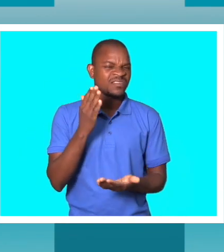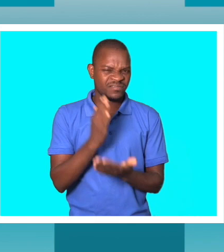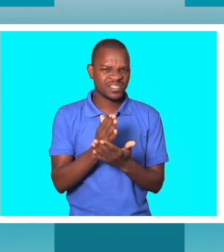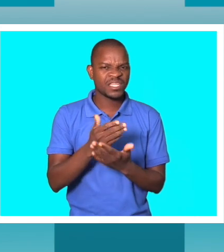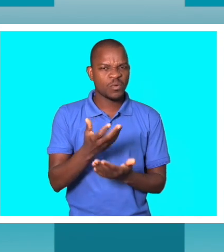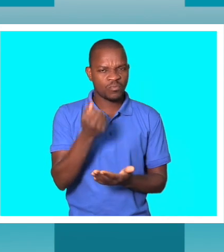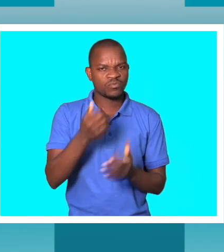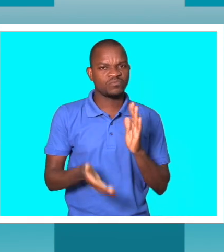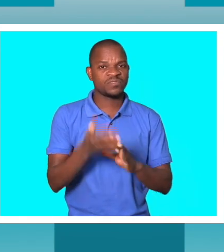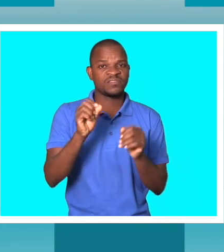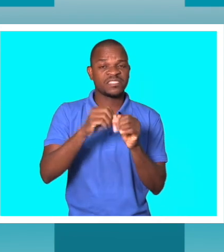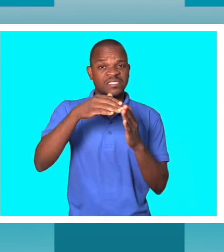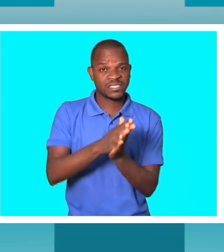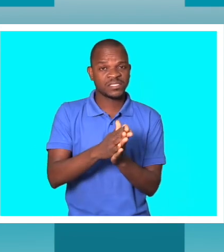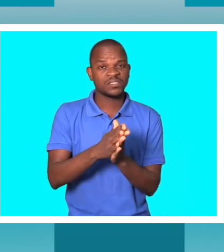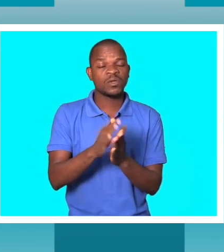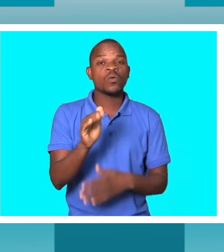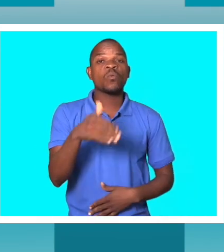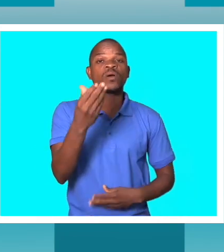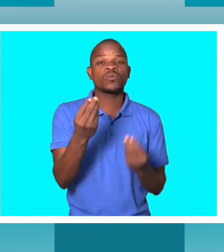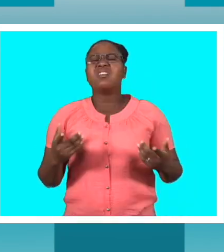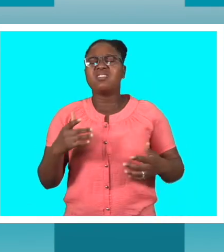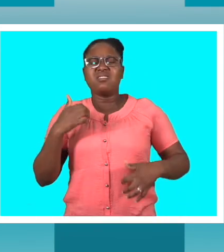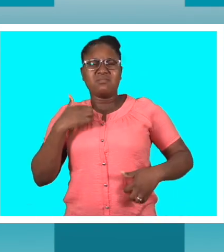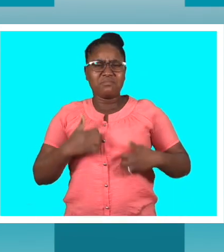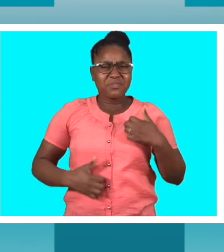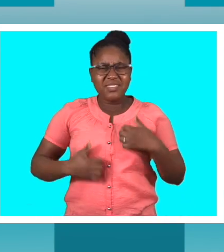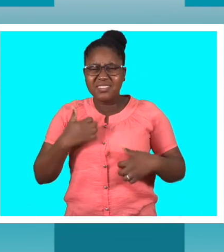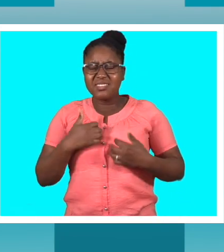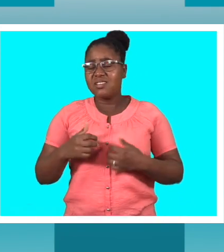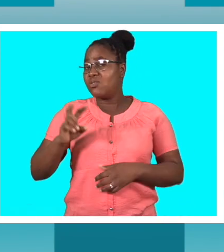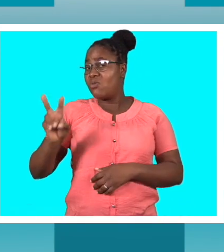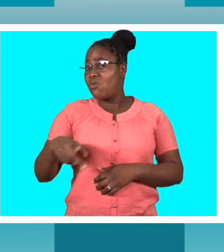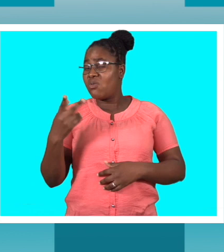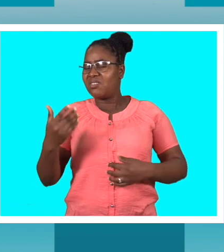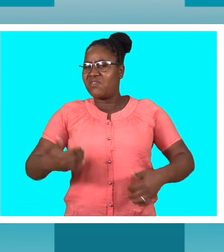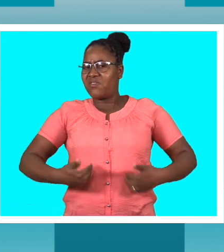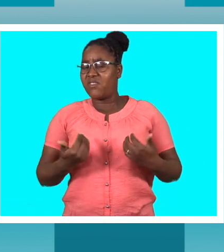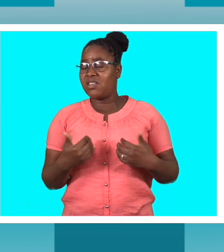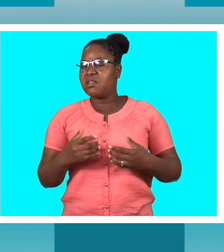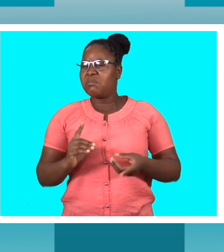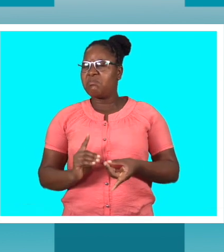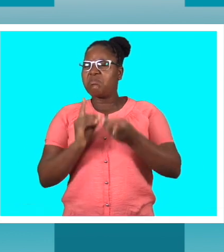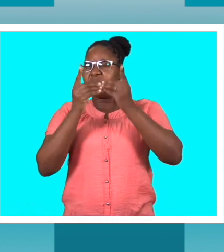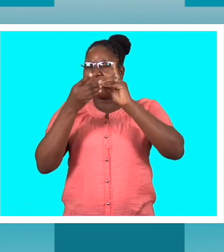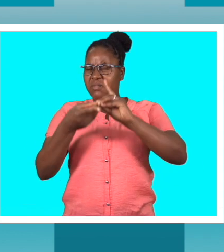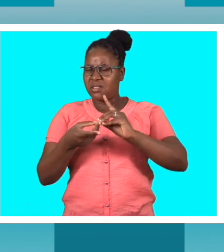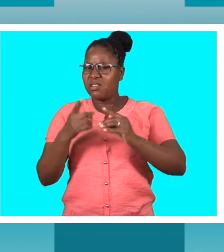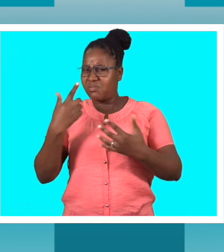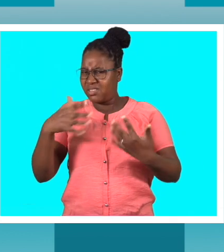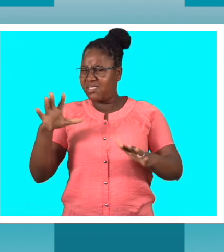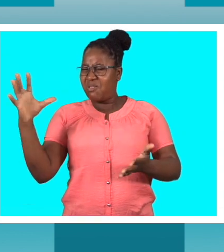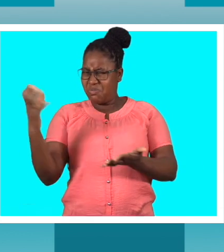E quando eu posso saber que estou verdadeiramente preparada para o sexo? Esta é a preocupação desta e de outros adolescentes.